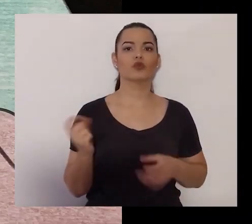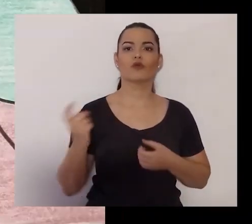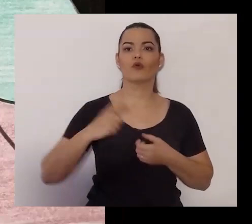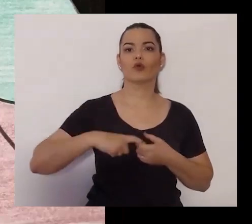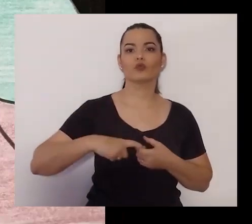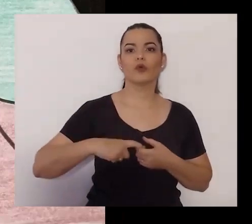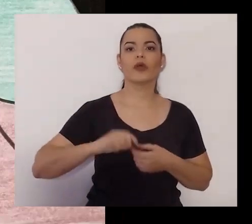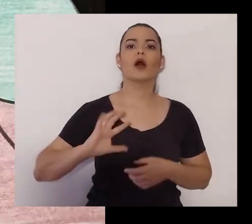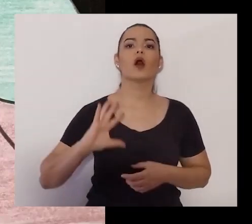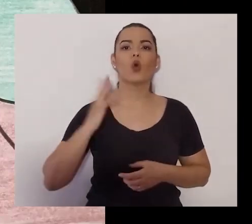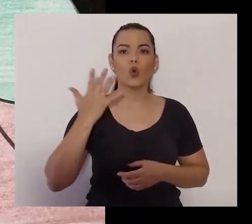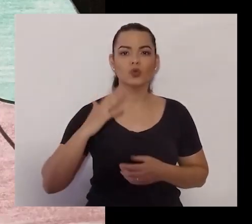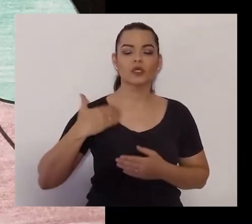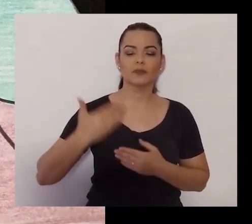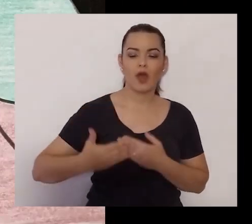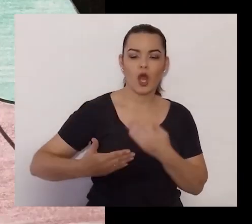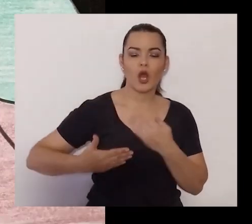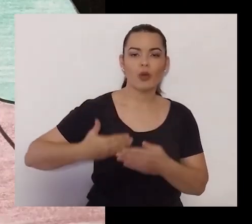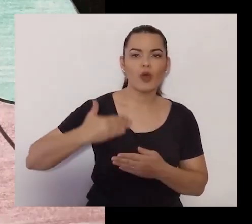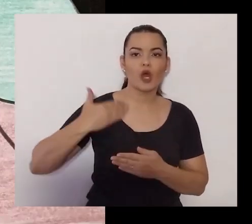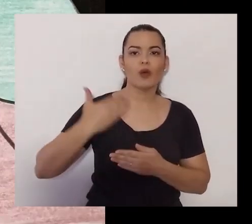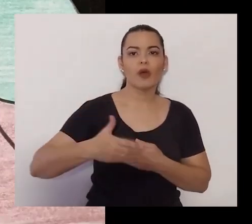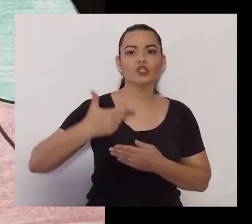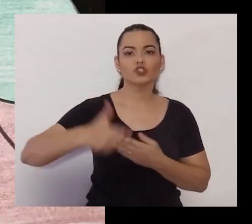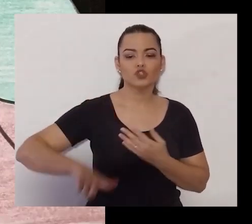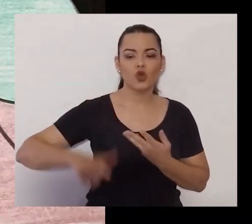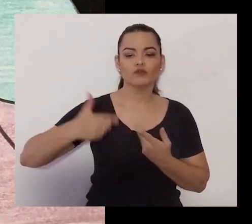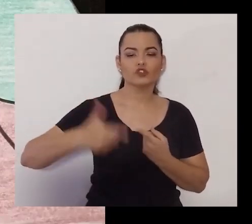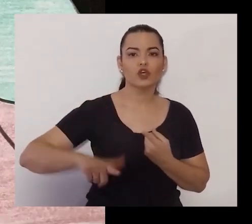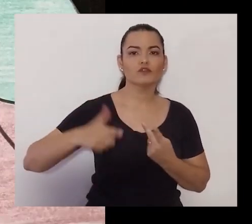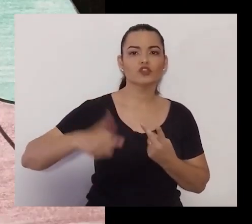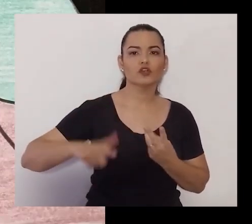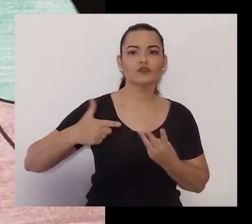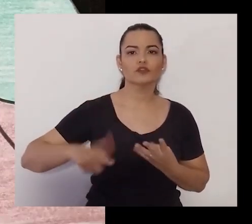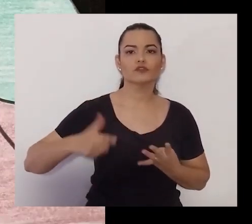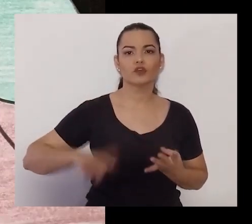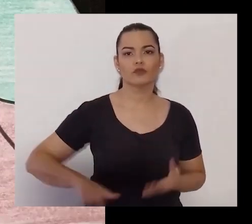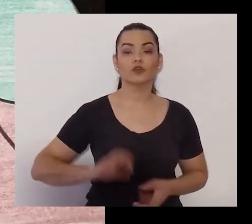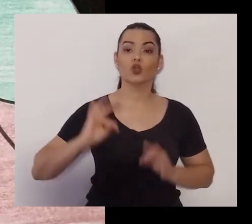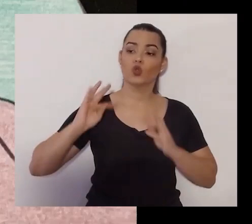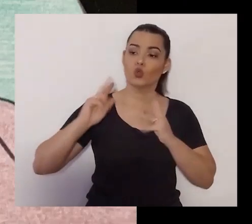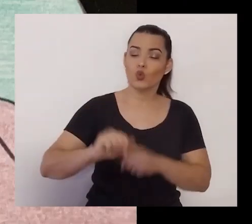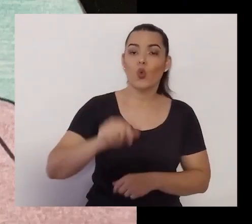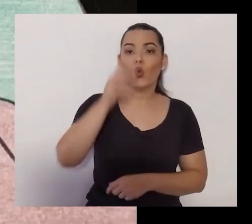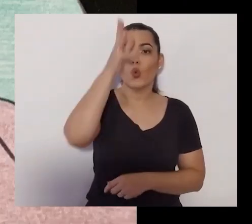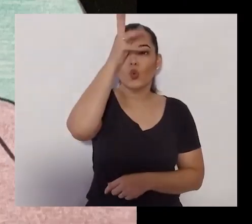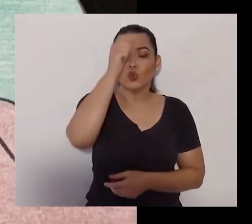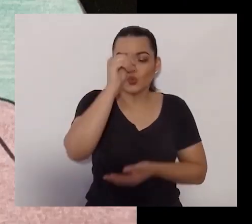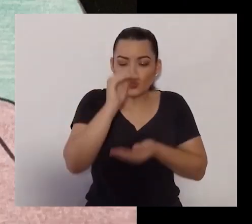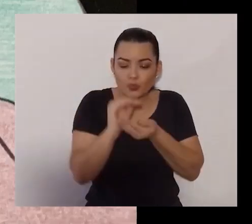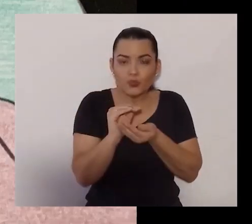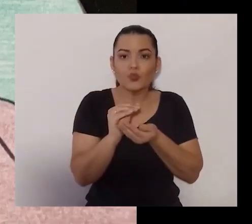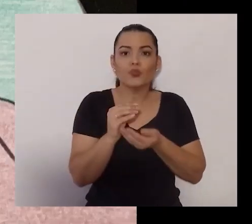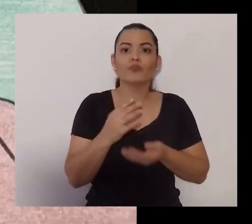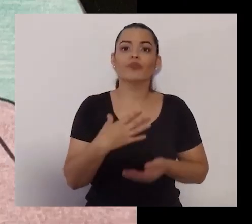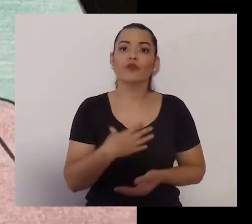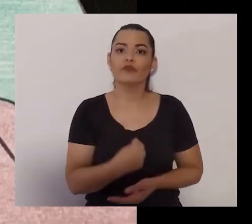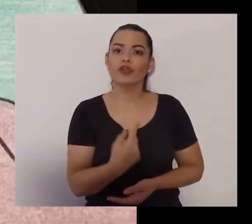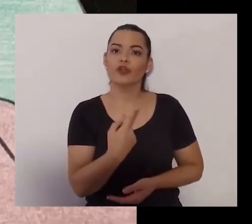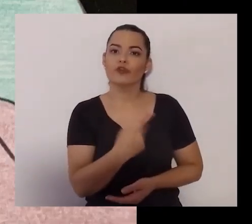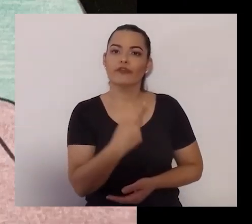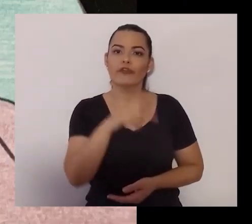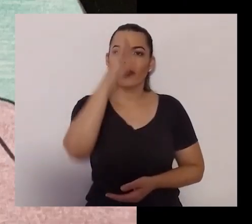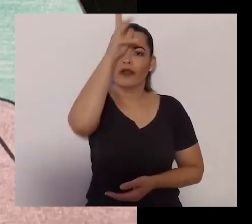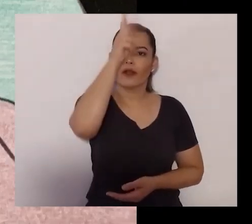E assim aconteceu sucessivamente com todos os pintinhos. Todas as vezes que a dona Galinha iria contar